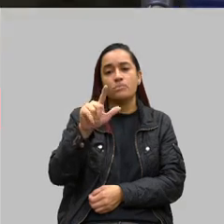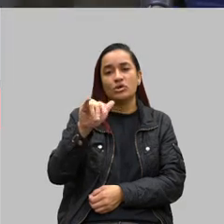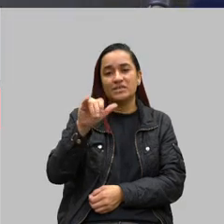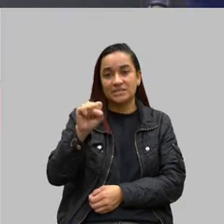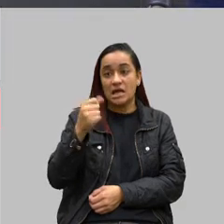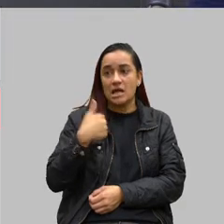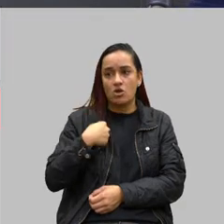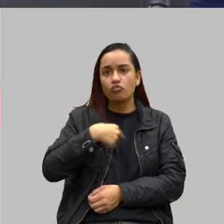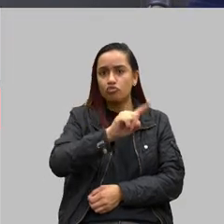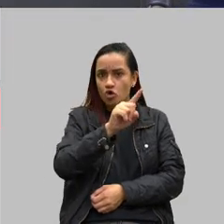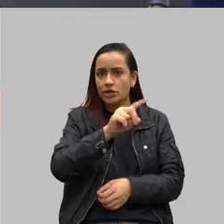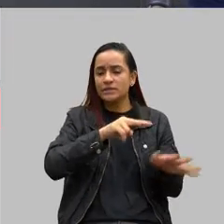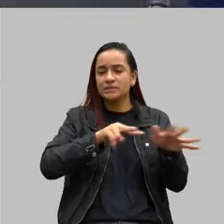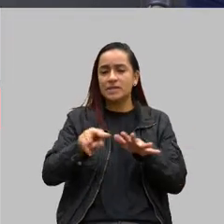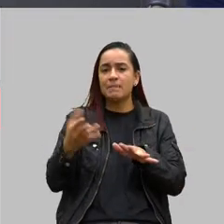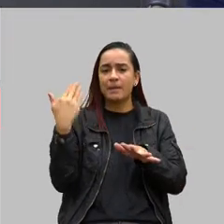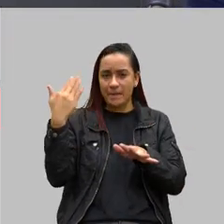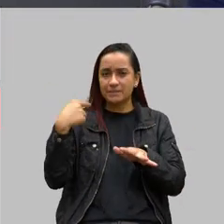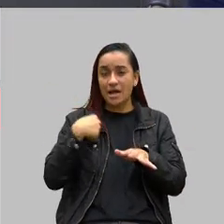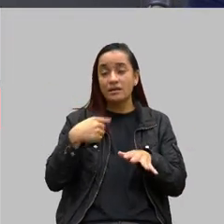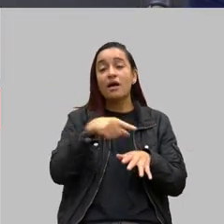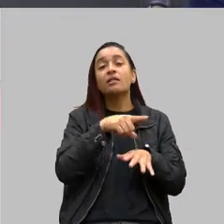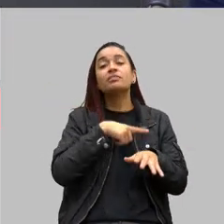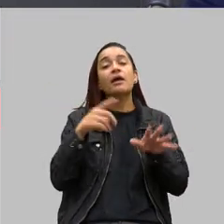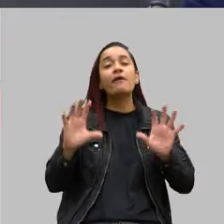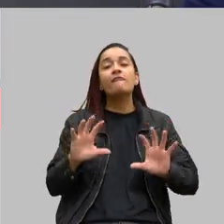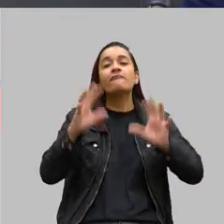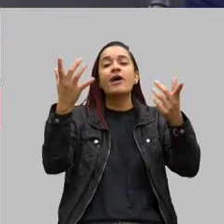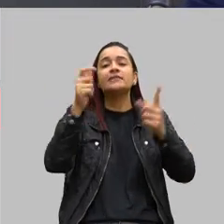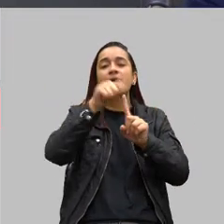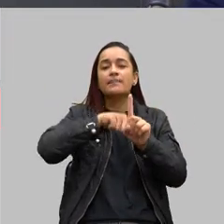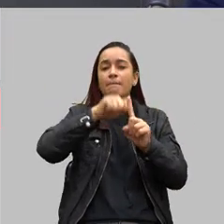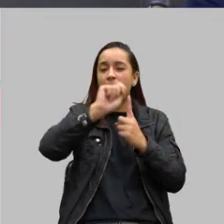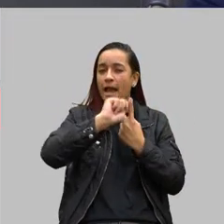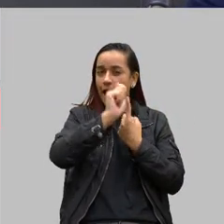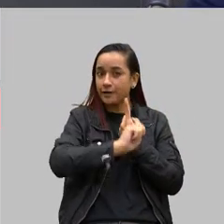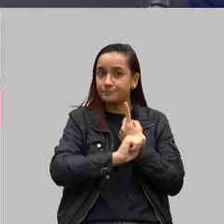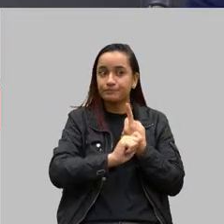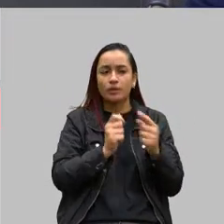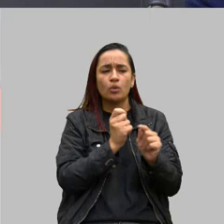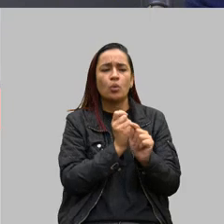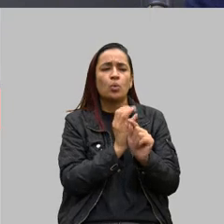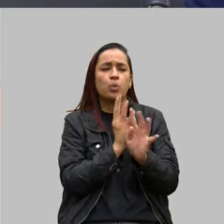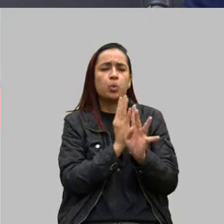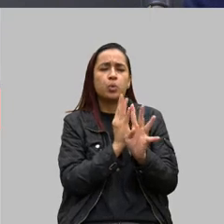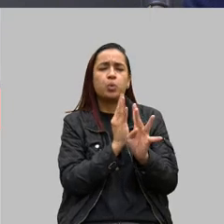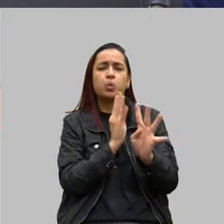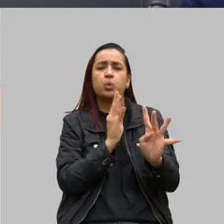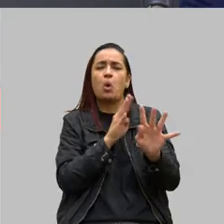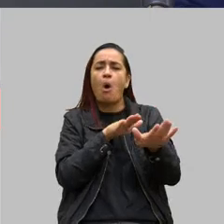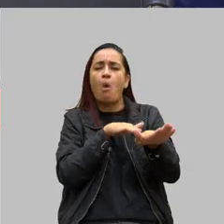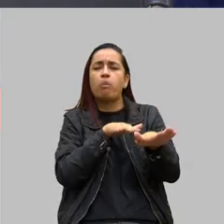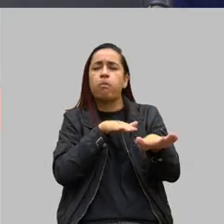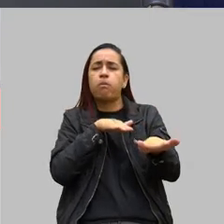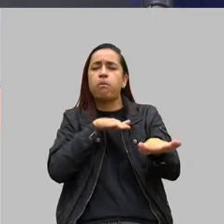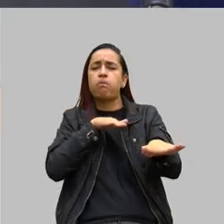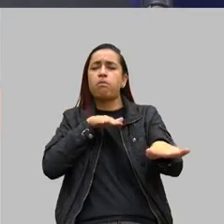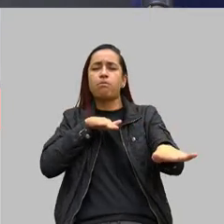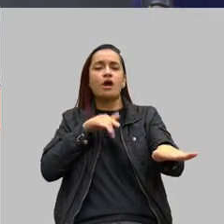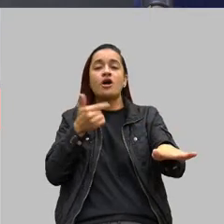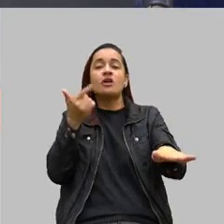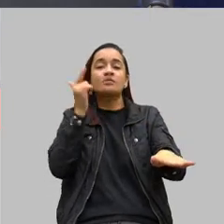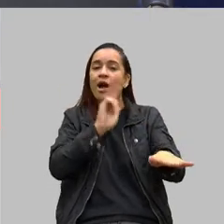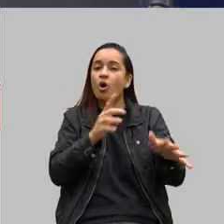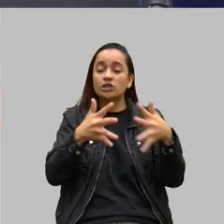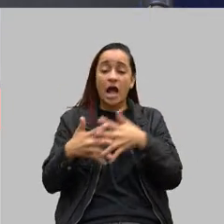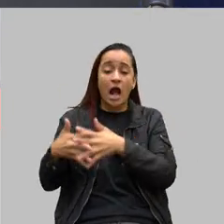período aí da festa da banana é uma fila enorme não passa caminhão bitrem e lá